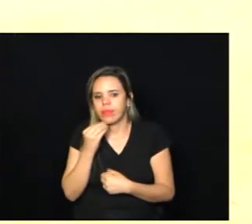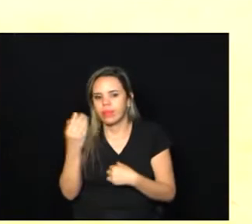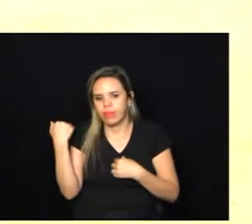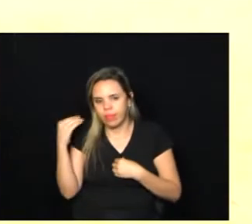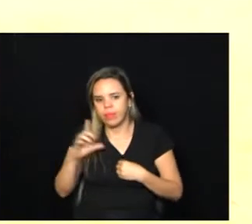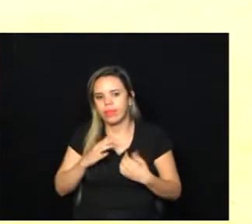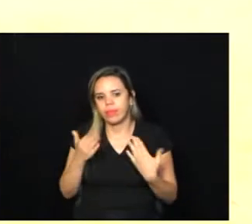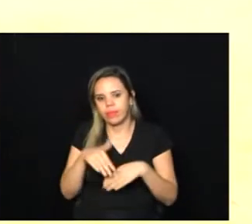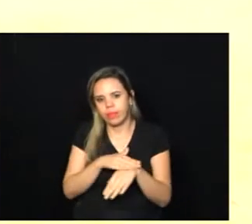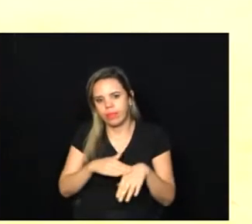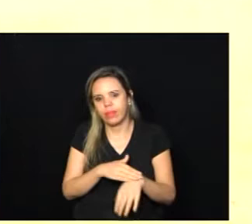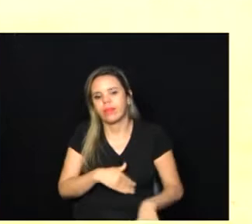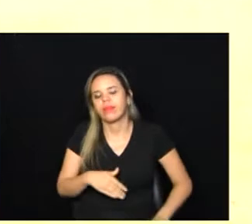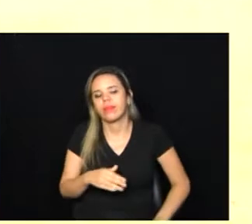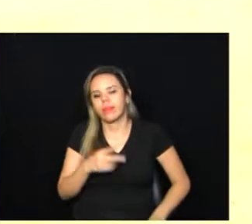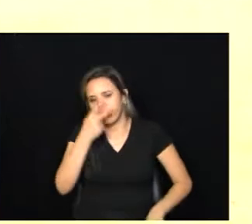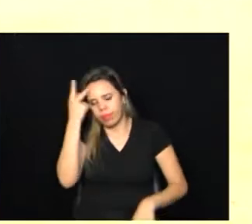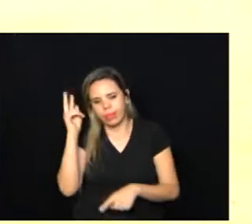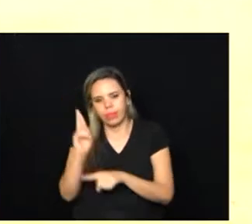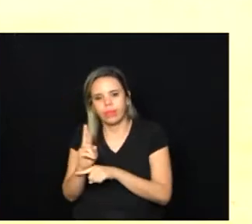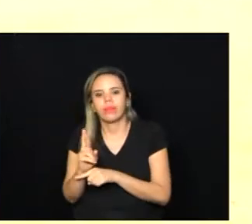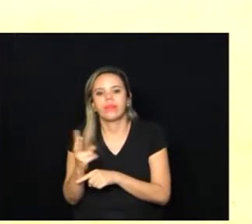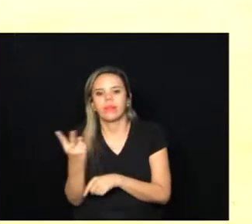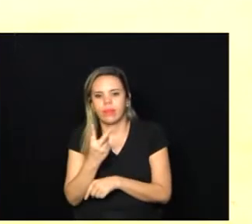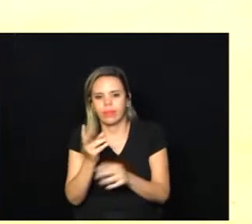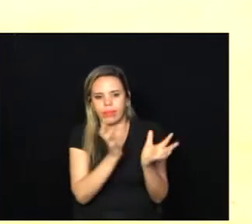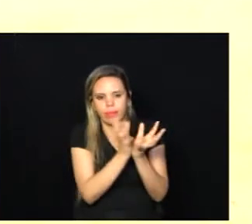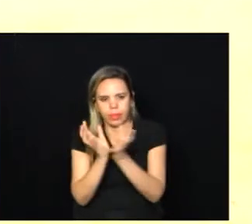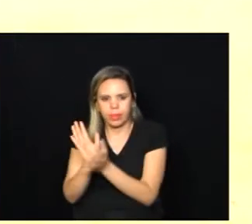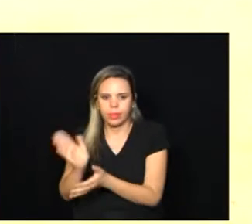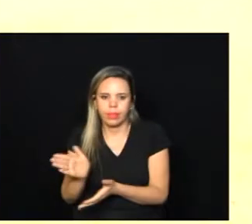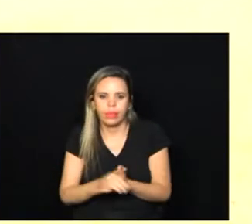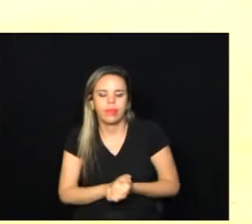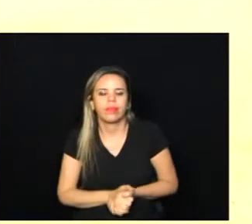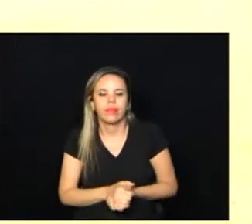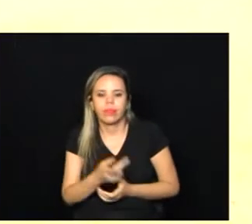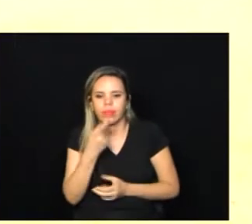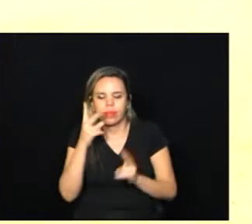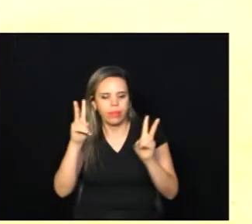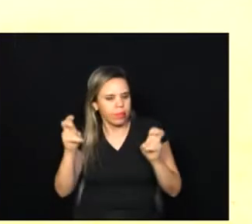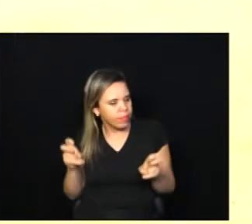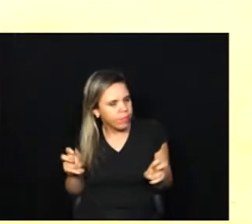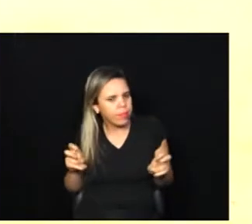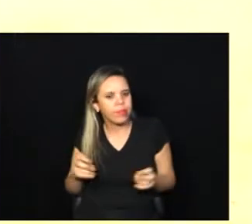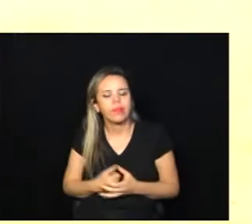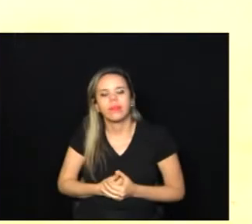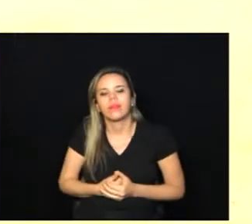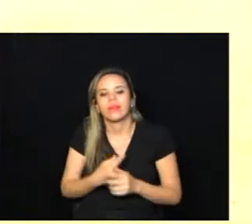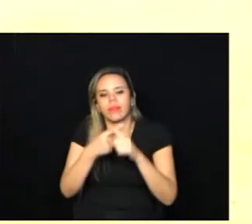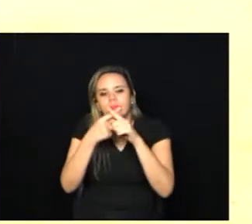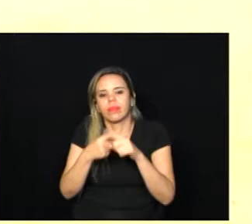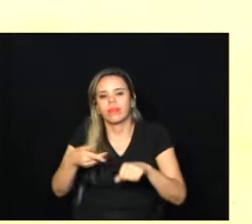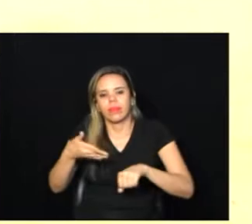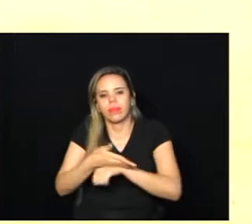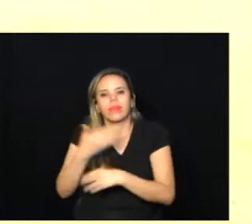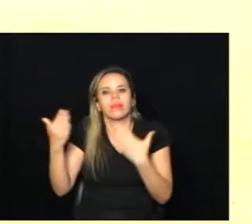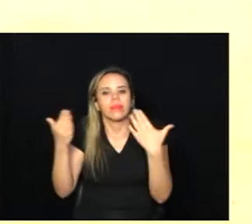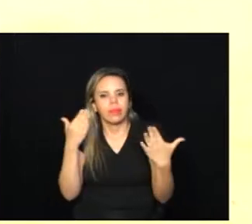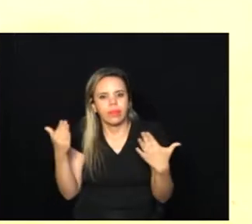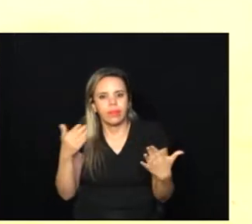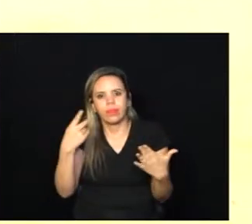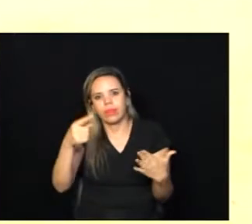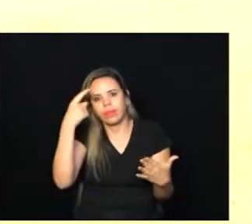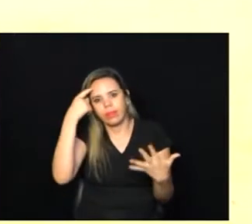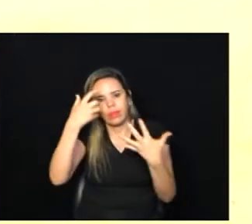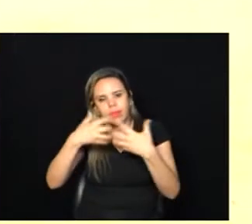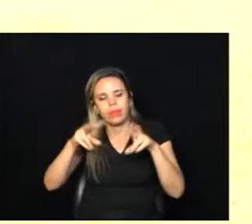oportunidade de conversar com representantes das duas equipes para falar justamente a respeito dessa partida. Qual o seu